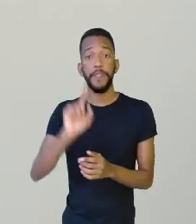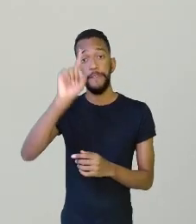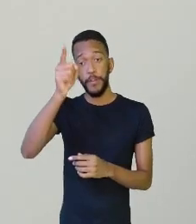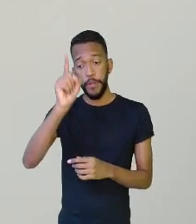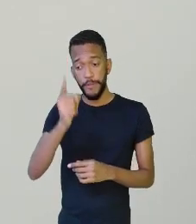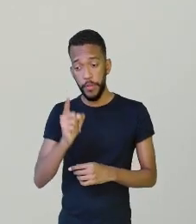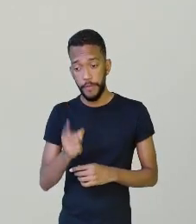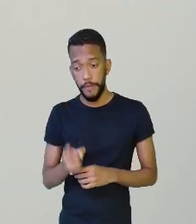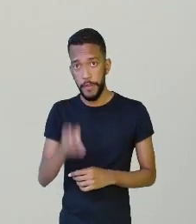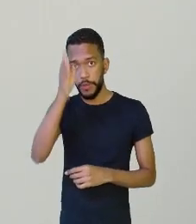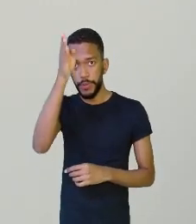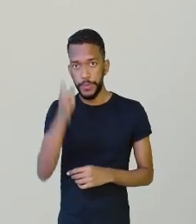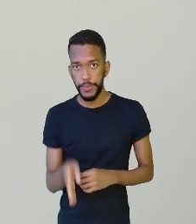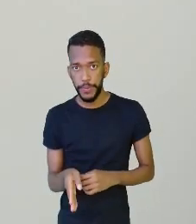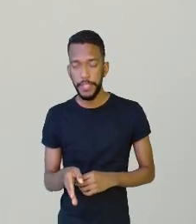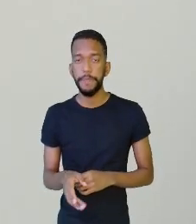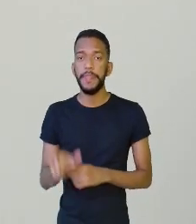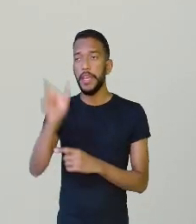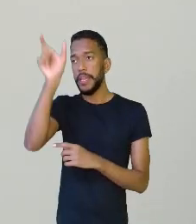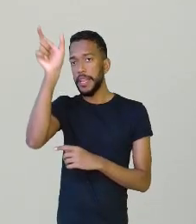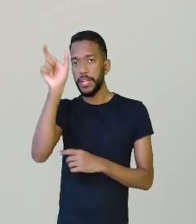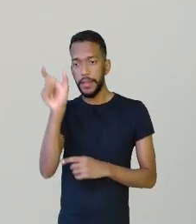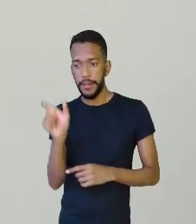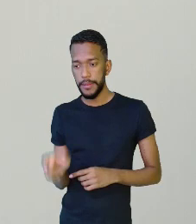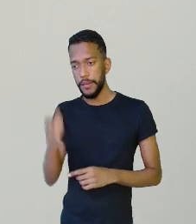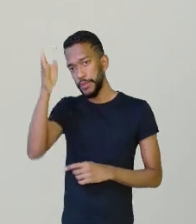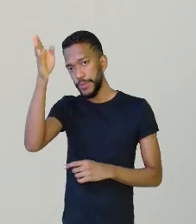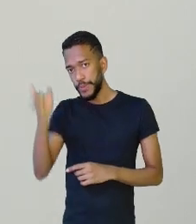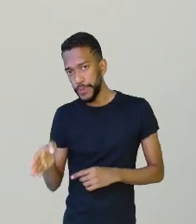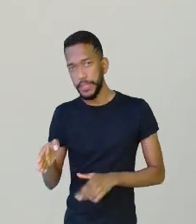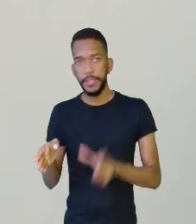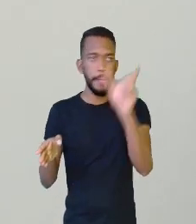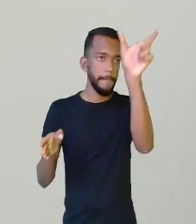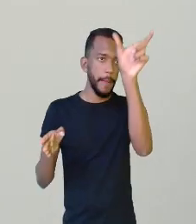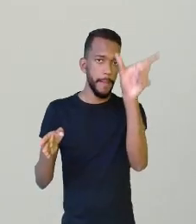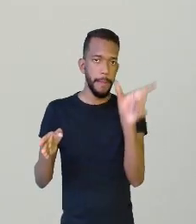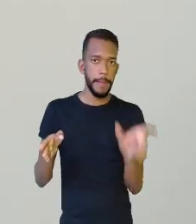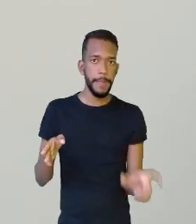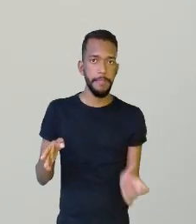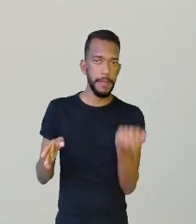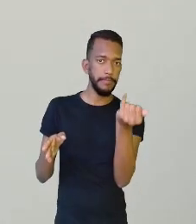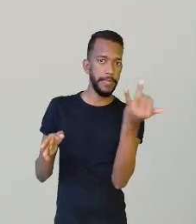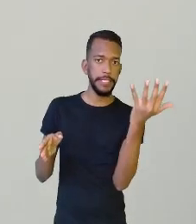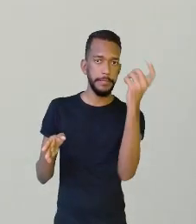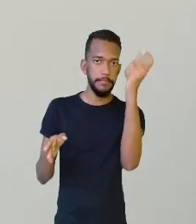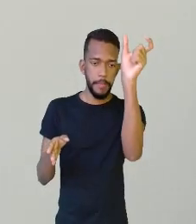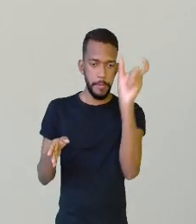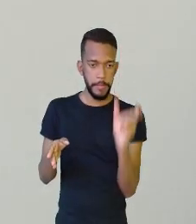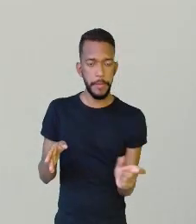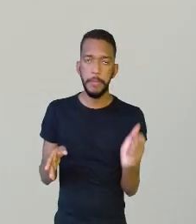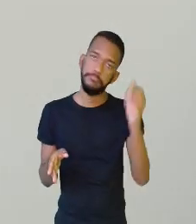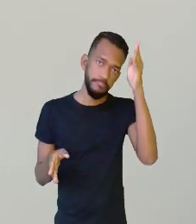de vírgula. Inteiro abaixo de inteiro. Decimal abaixo de decimal.